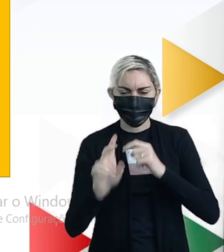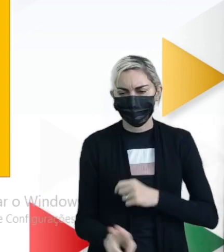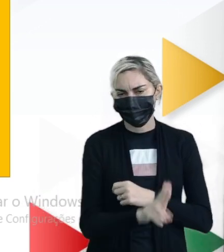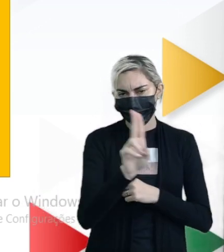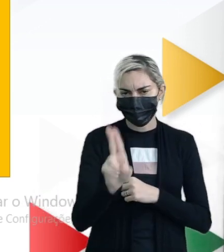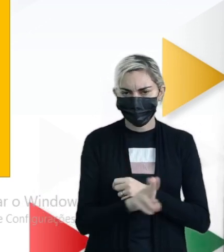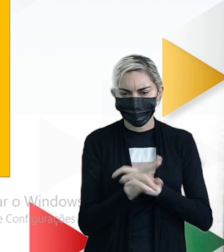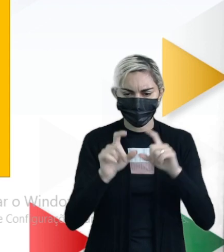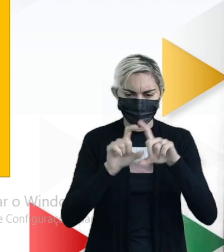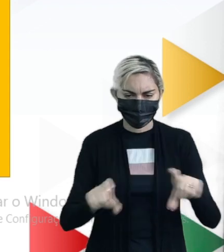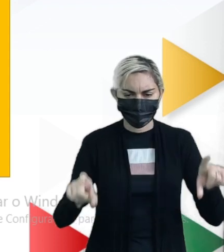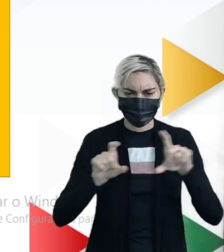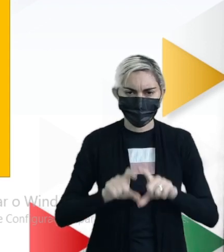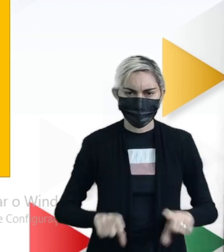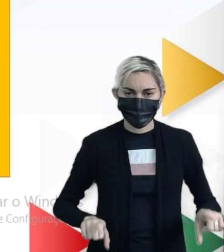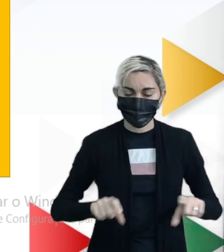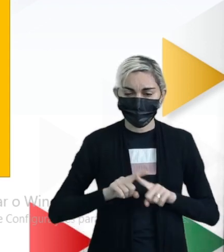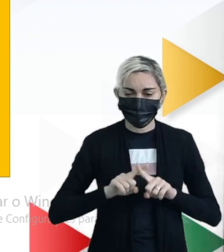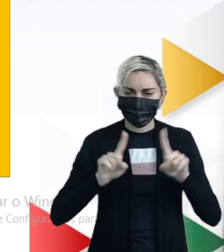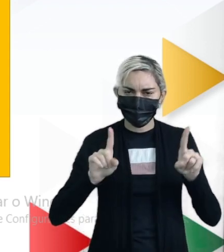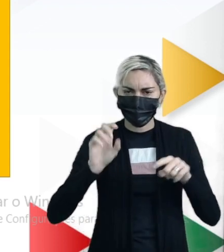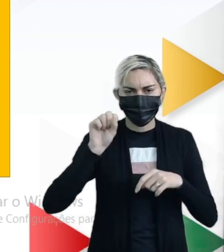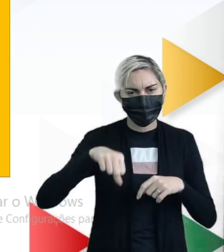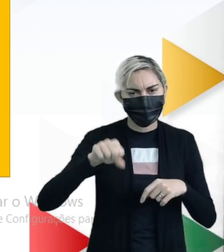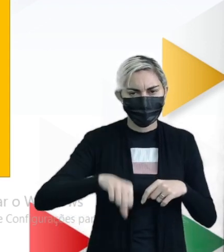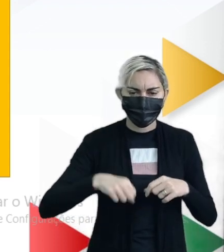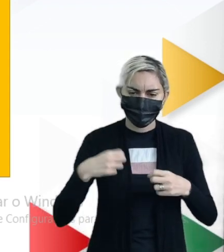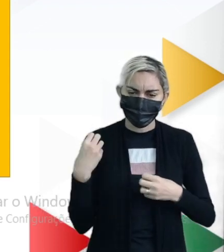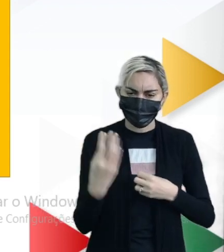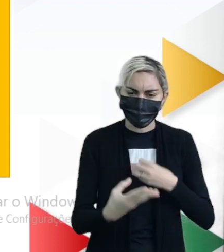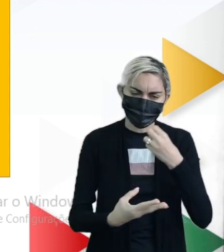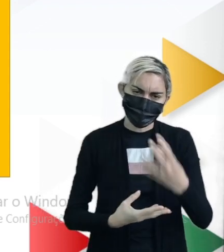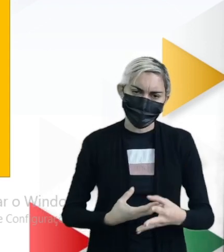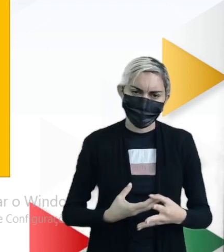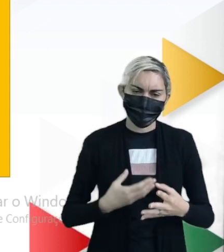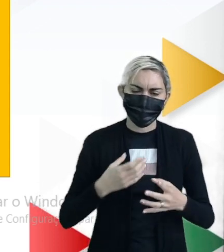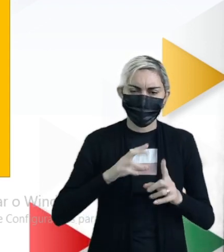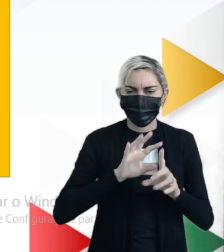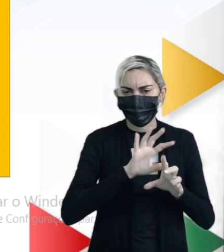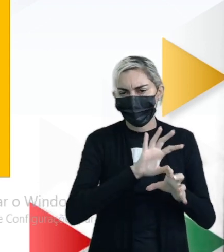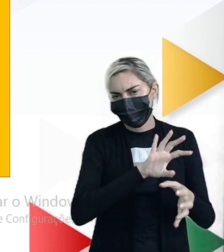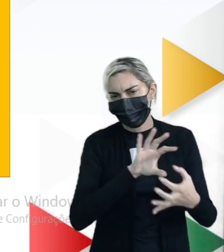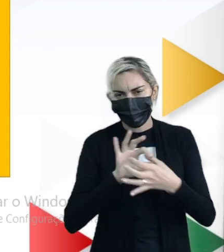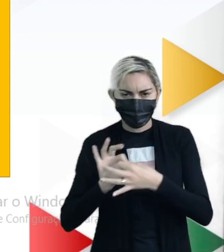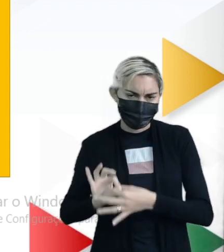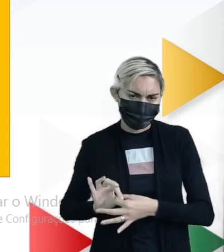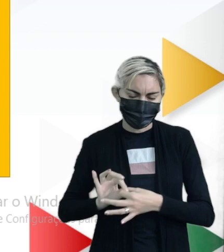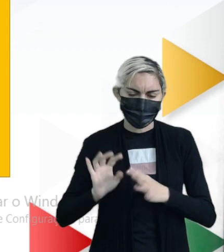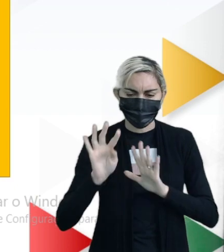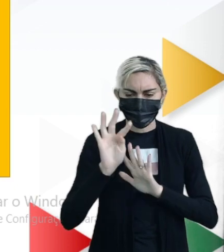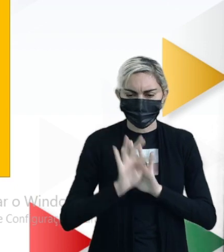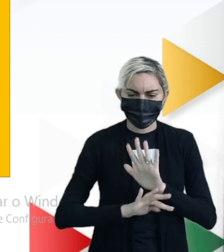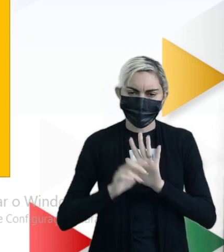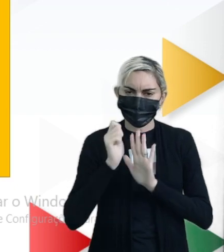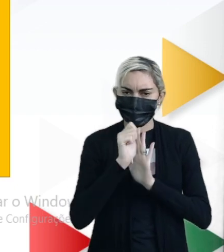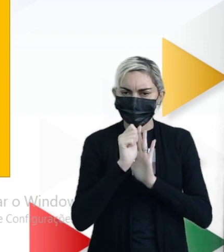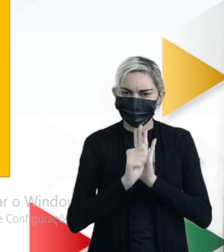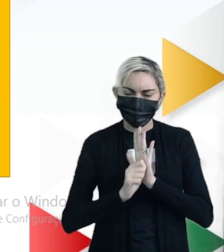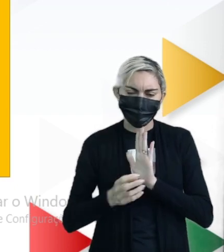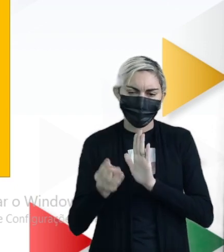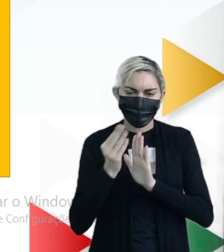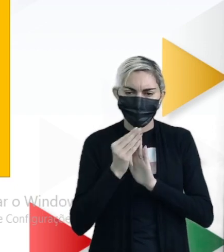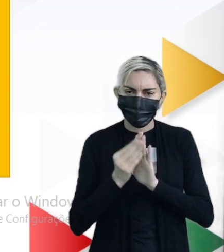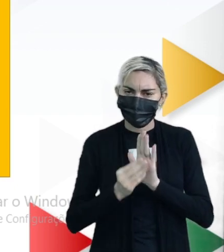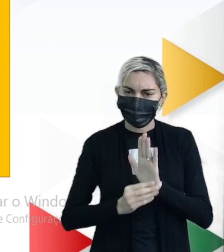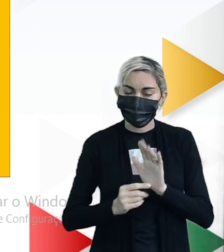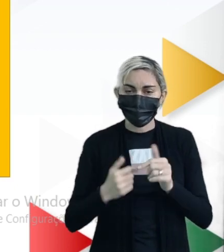usadas nas frases, mas sim por dados do contexto em que o texto está inserido e